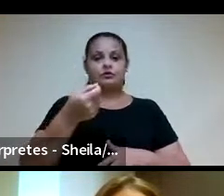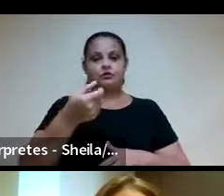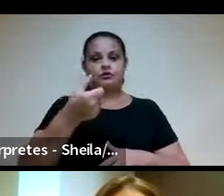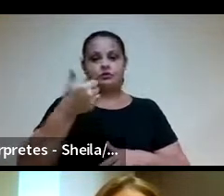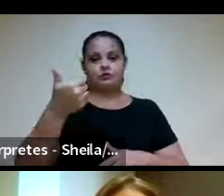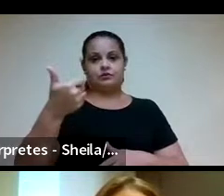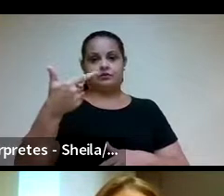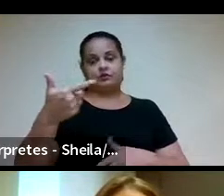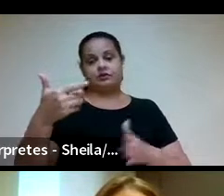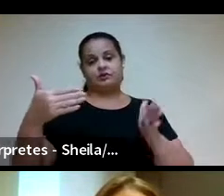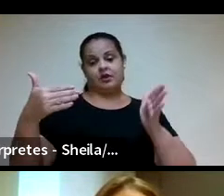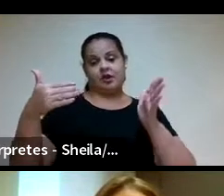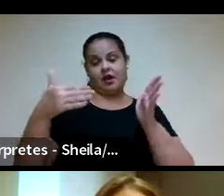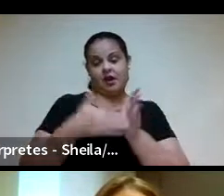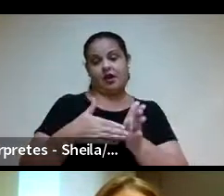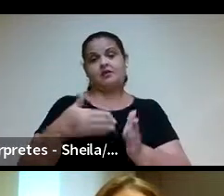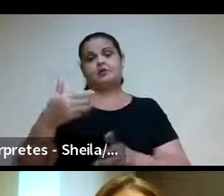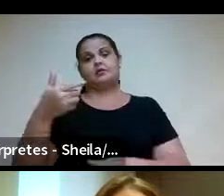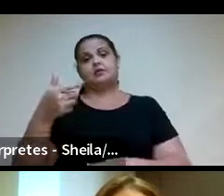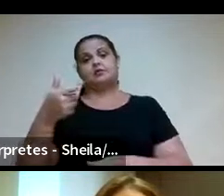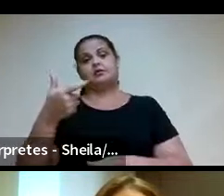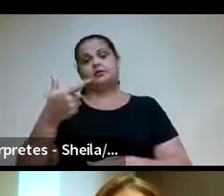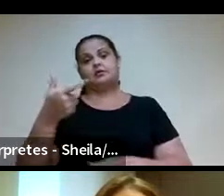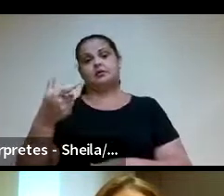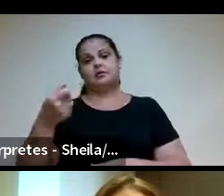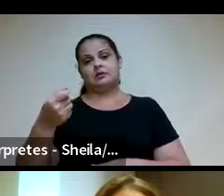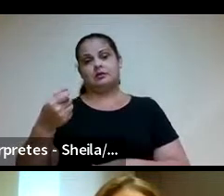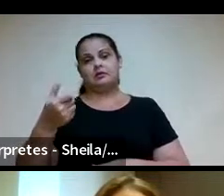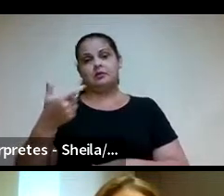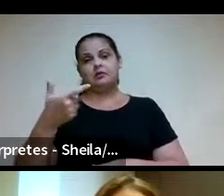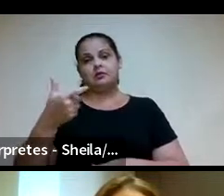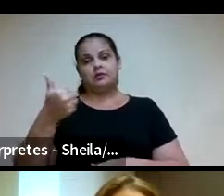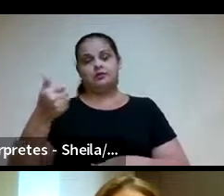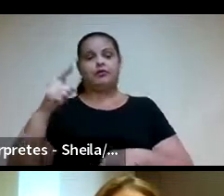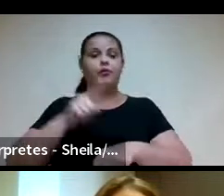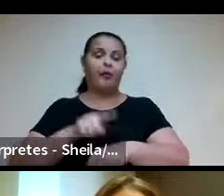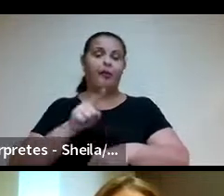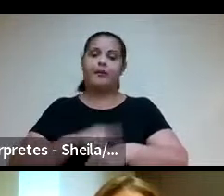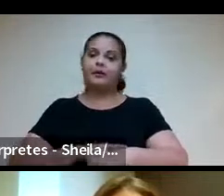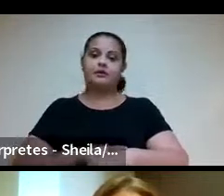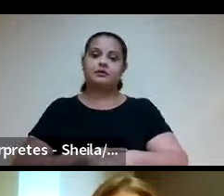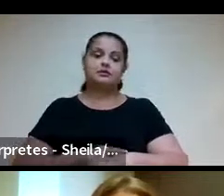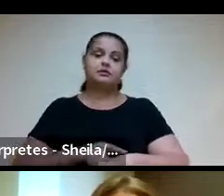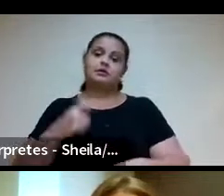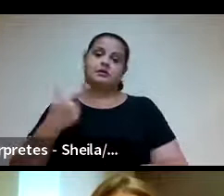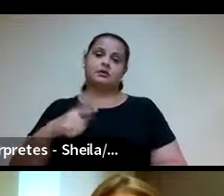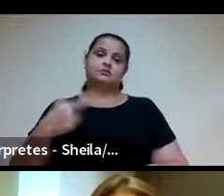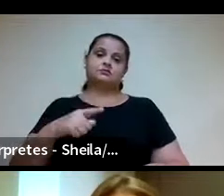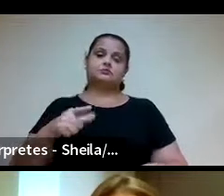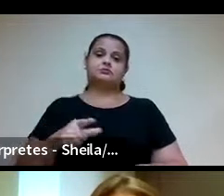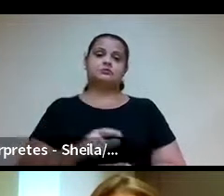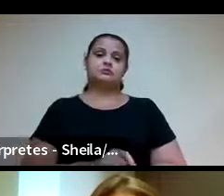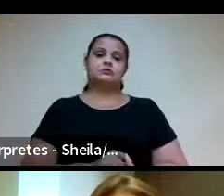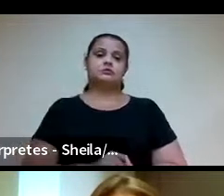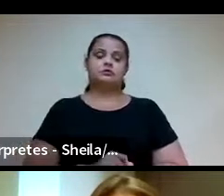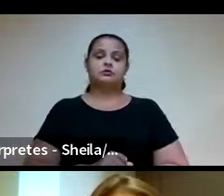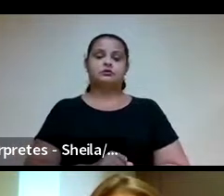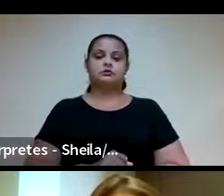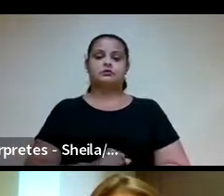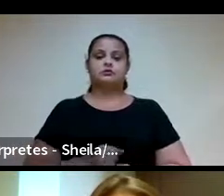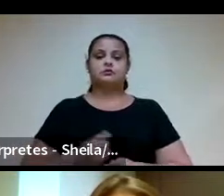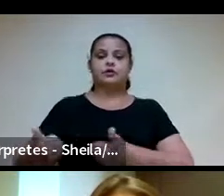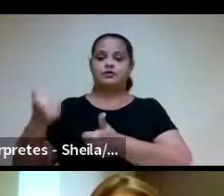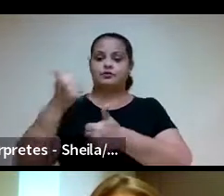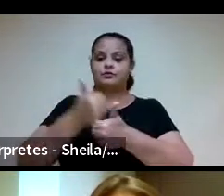houve, em relação ao recorrido, uma ascensão à prefeitura de Guamaré de pessoas